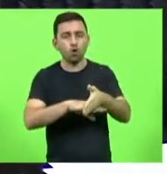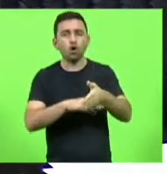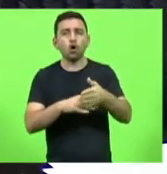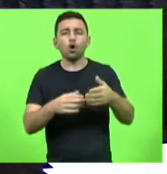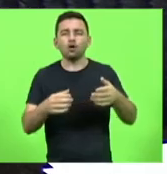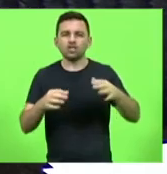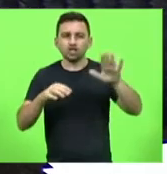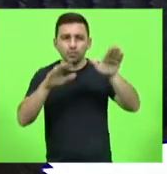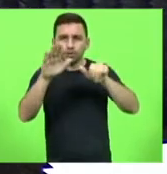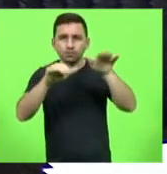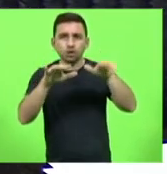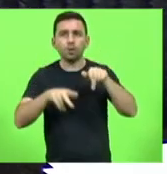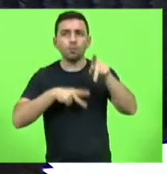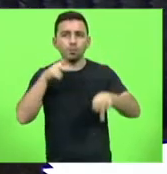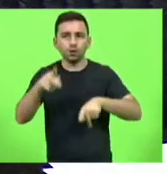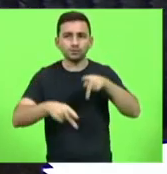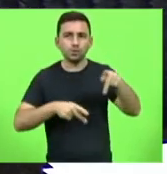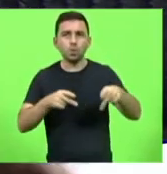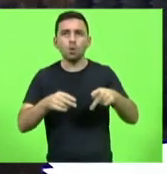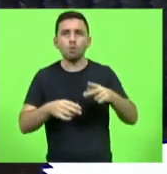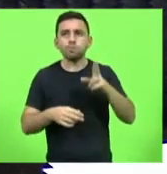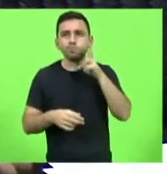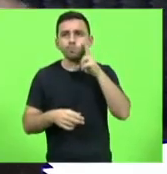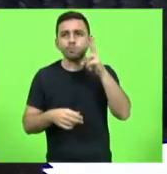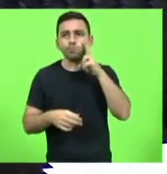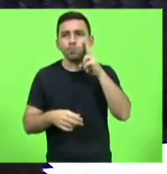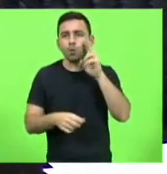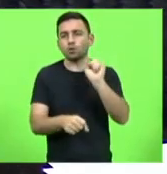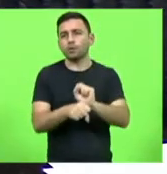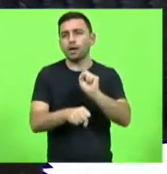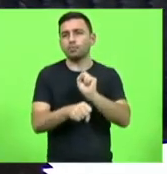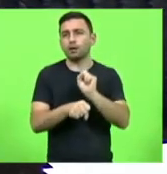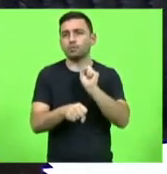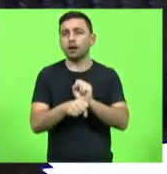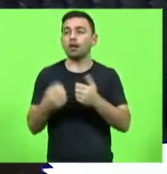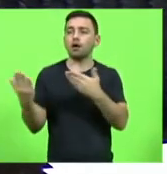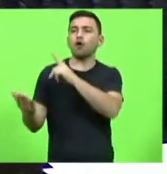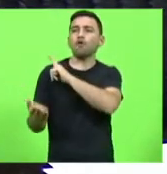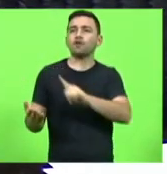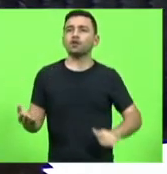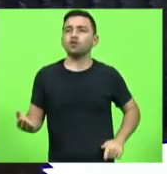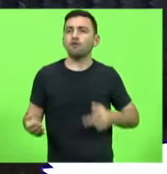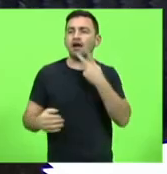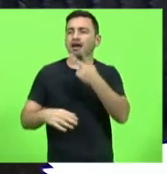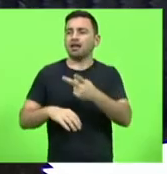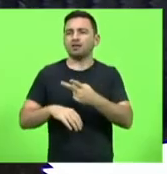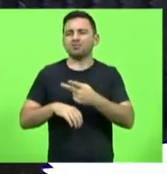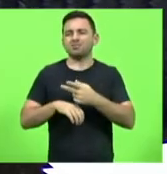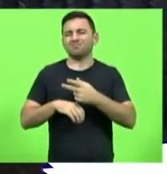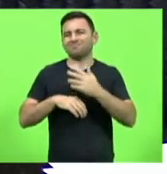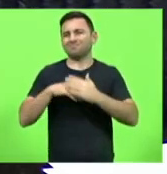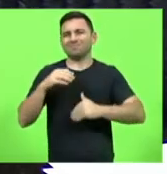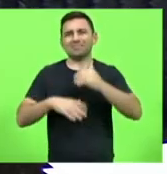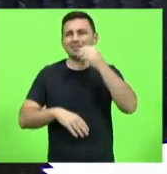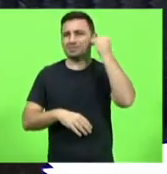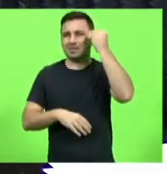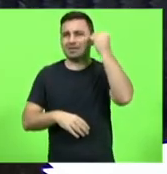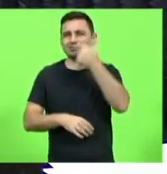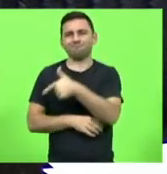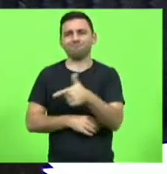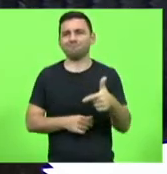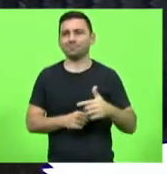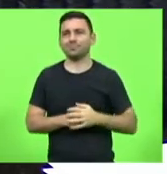chamar toda aquela população e vou fazer uma festa de aniversário da promessa do governador inexperiente. Então, desculpe o desabafo, é emocionado, eu